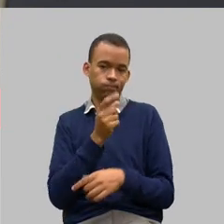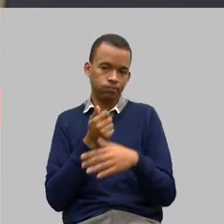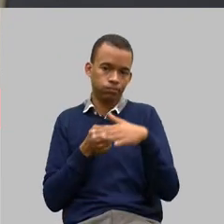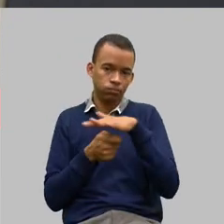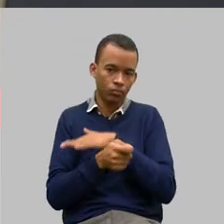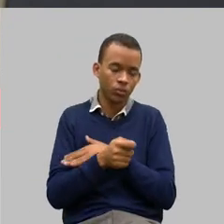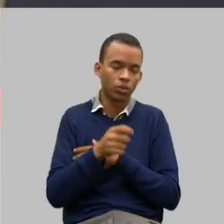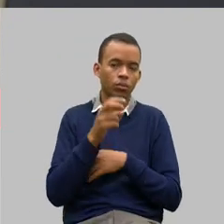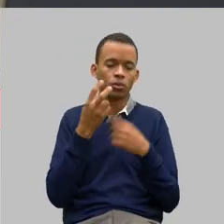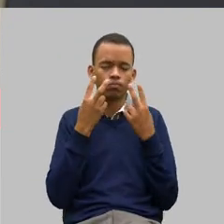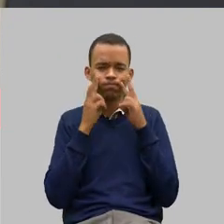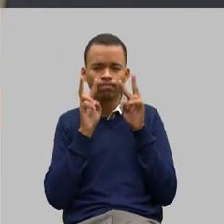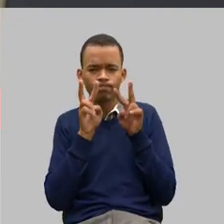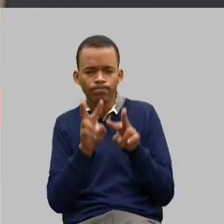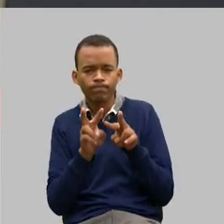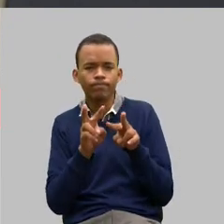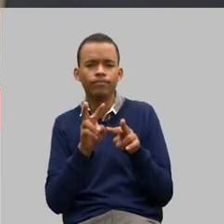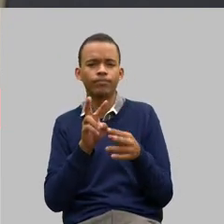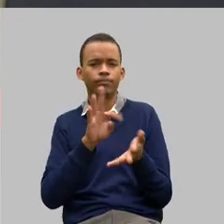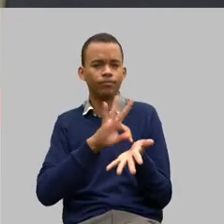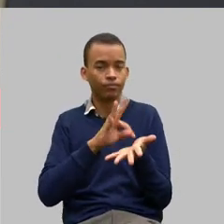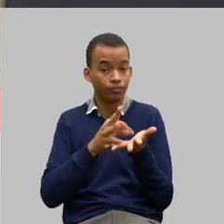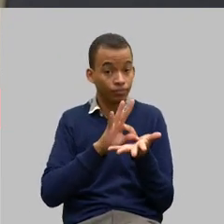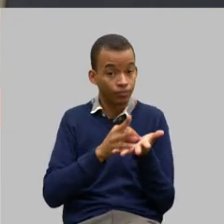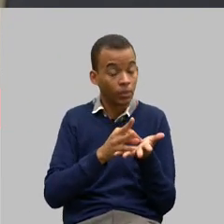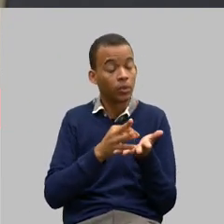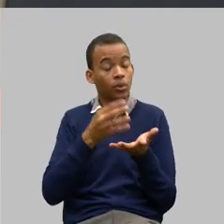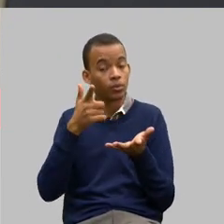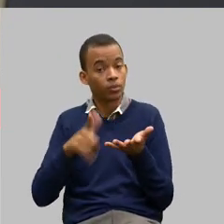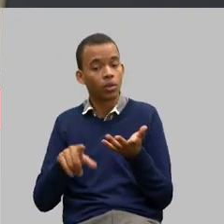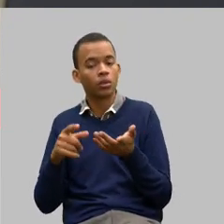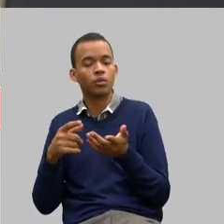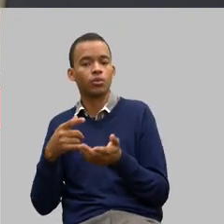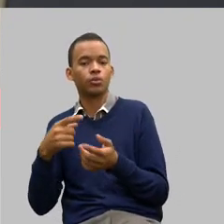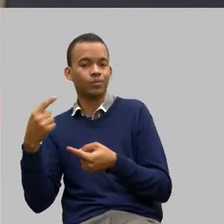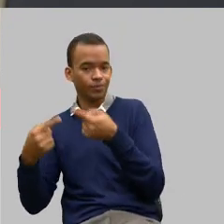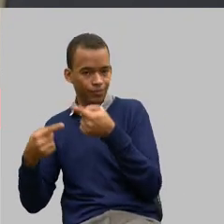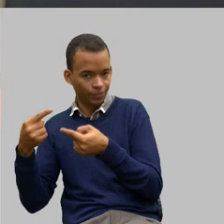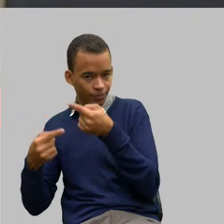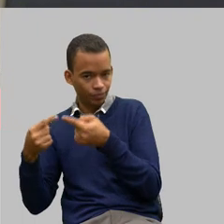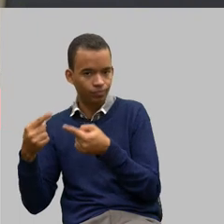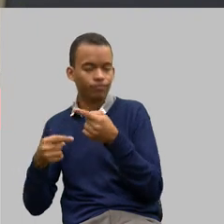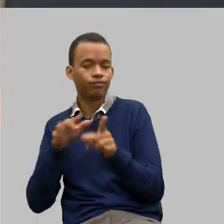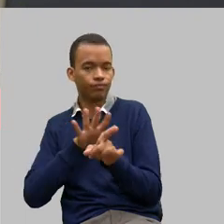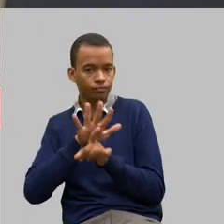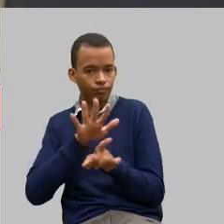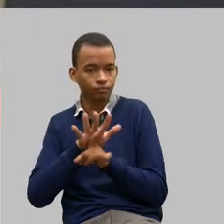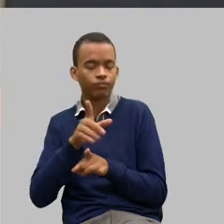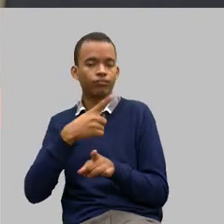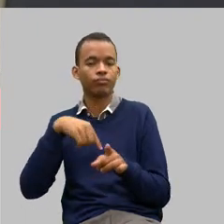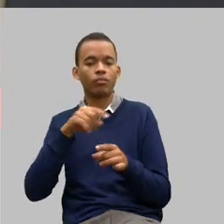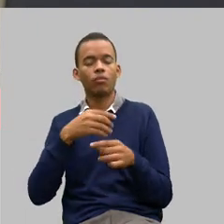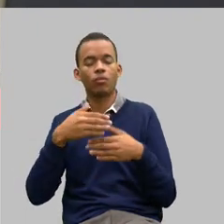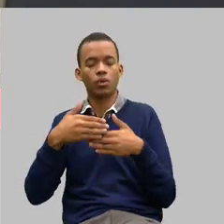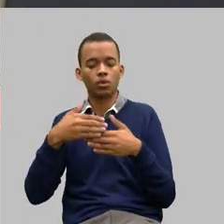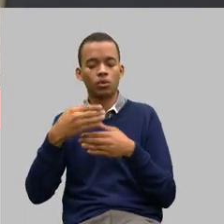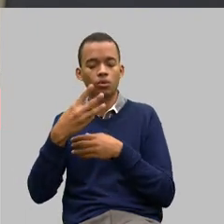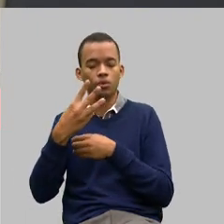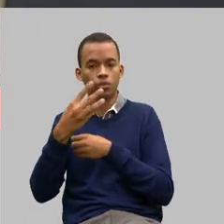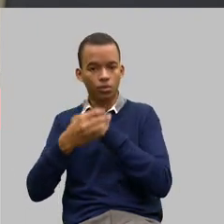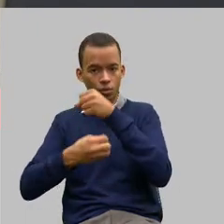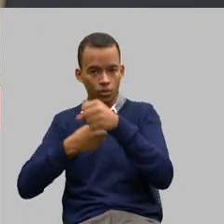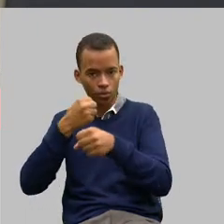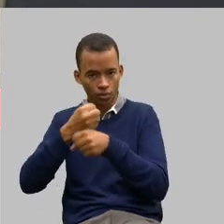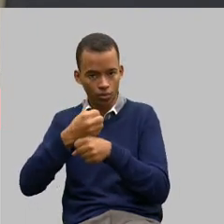técnico né e respeitando também o olhar político das demandas e aí a gente projeta essa curva pros próximos 3 anos que de fato é retomar